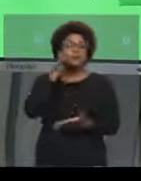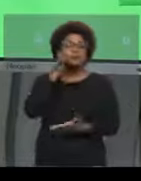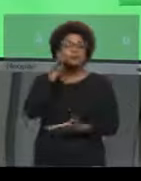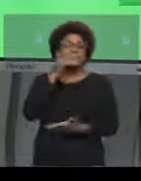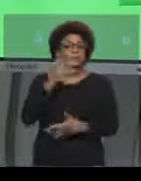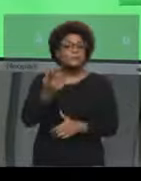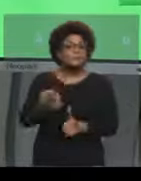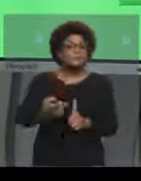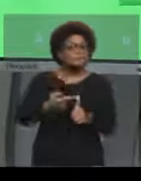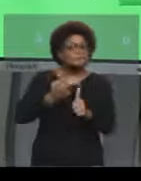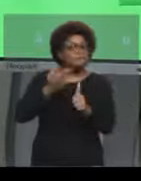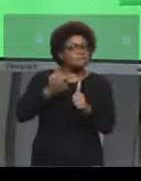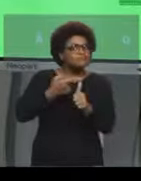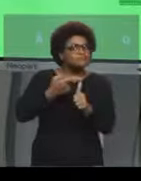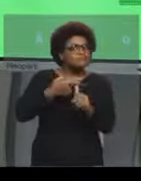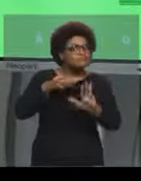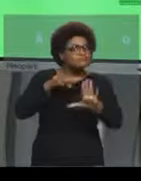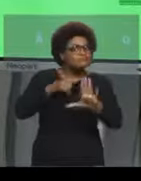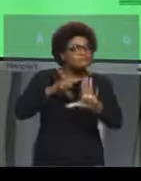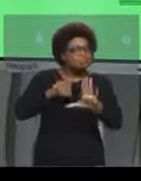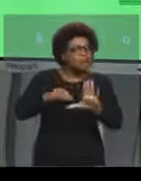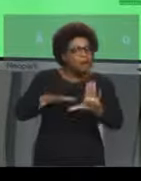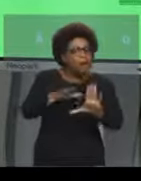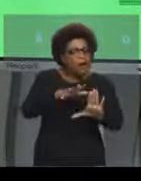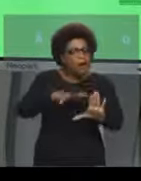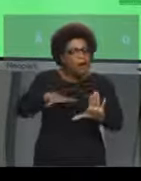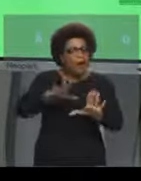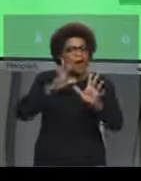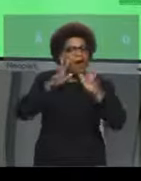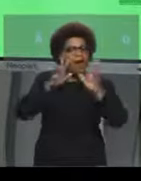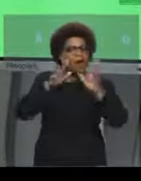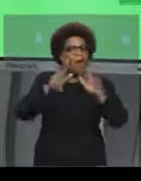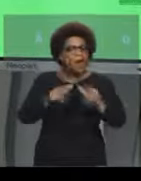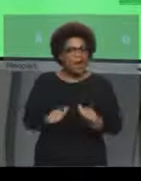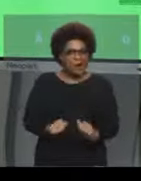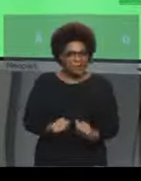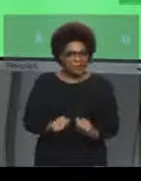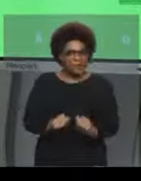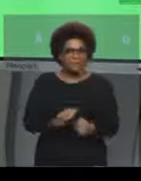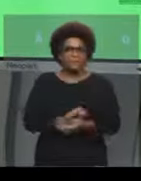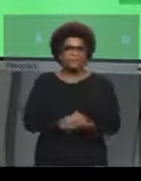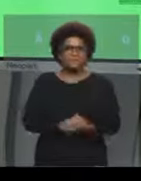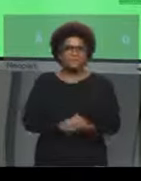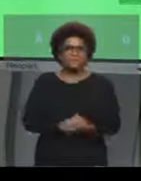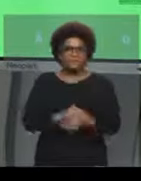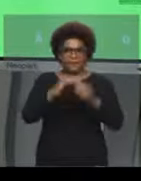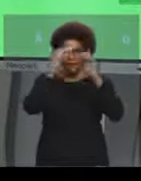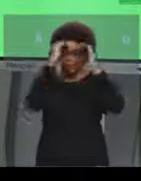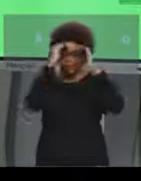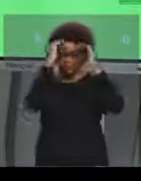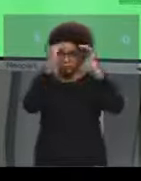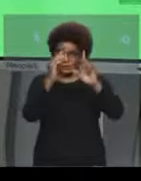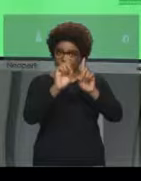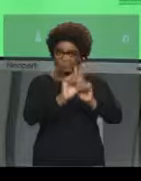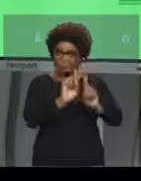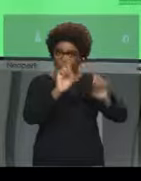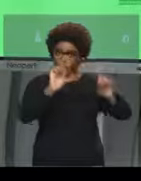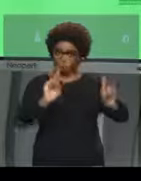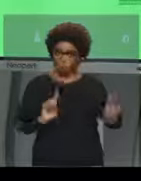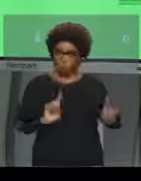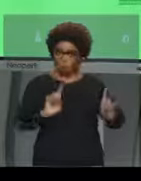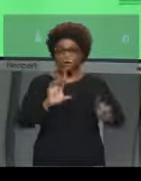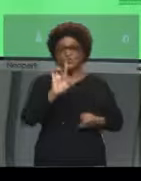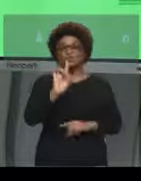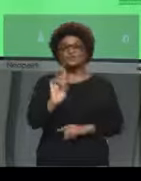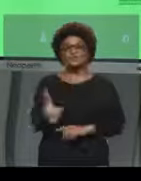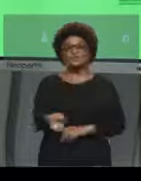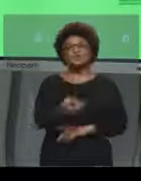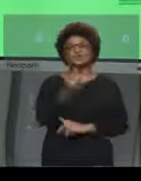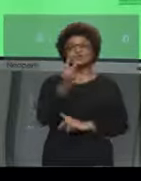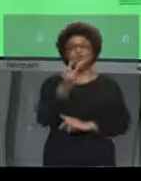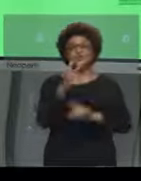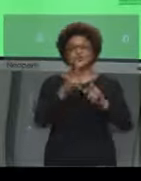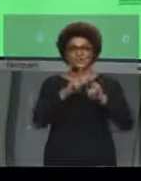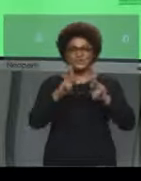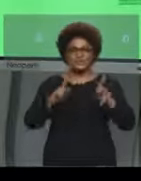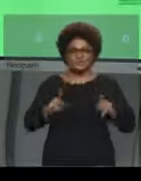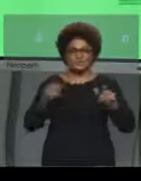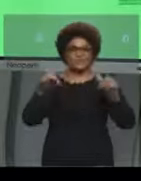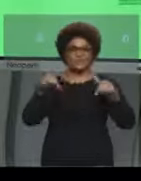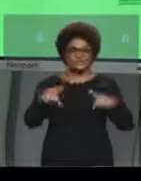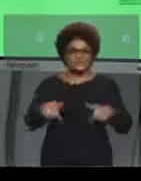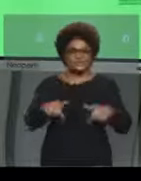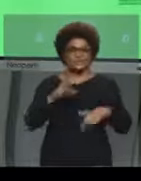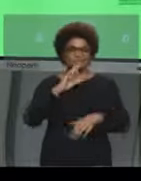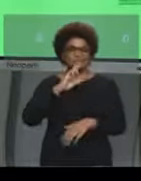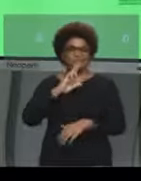área de linguagens. Respeitando o distanciamento social, teremos apenas 2 professores por bloco.